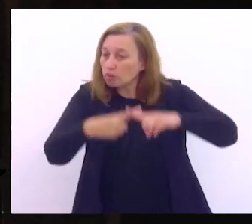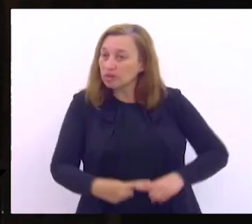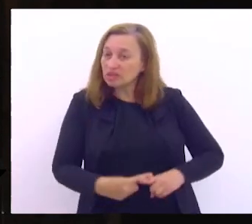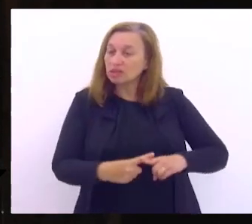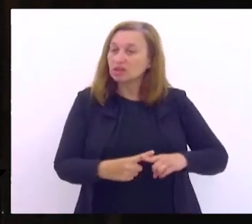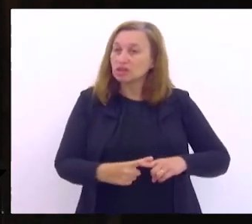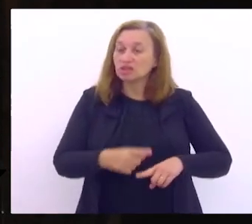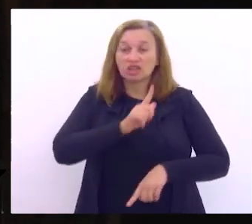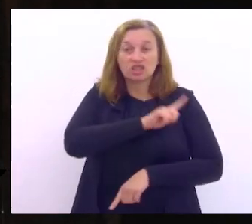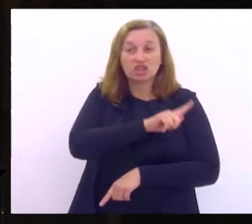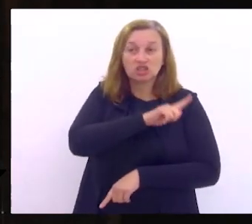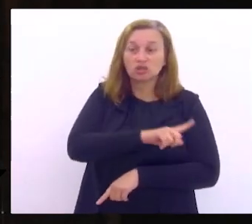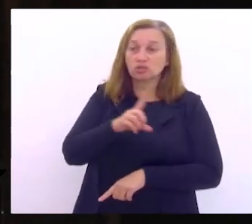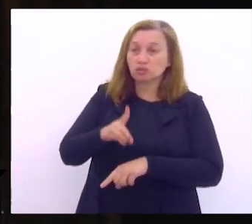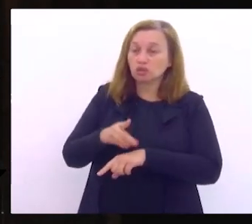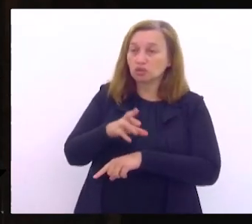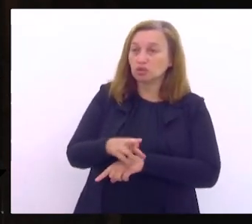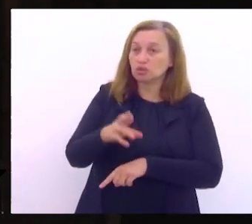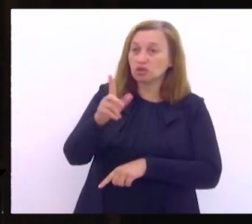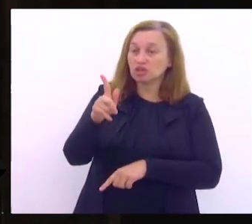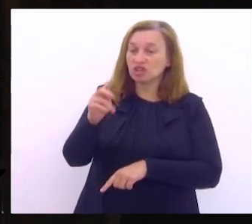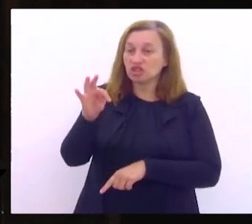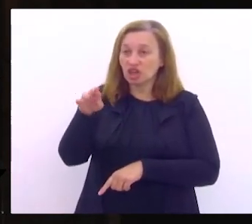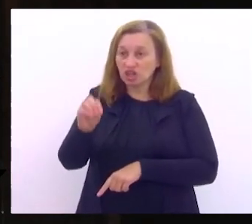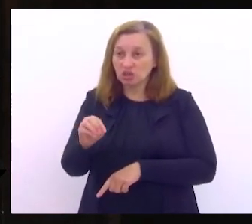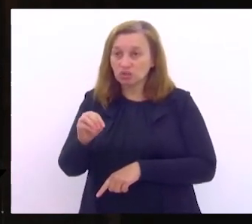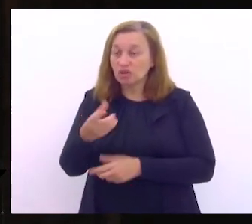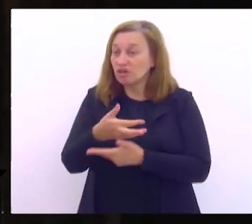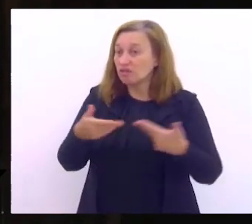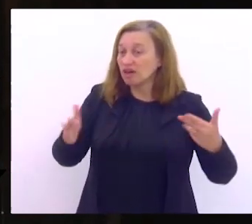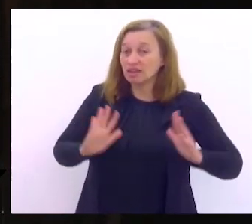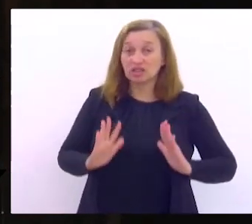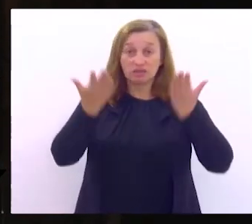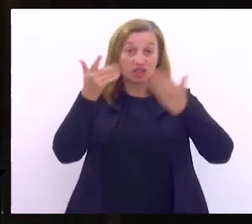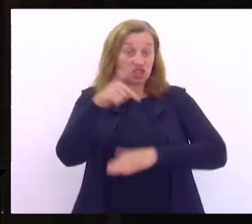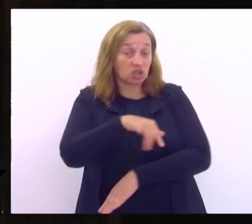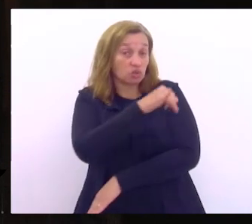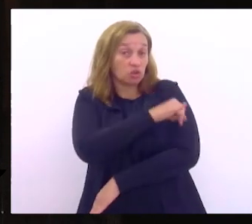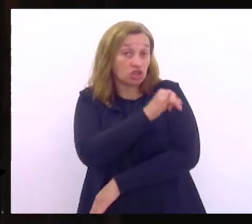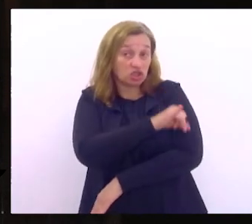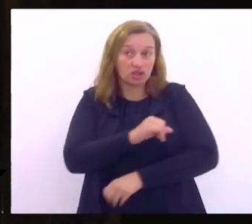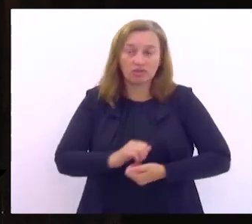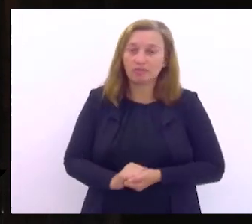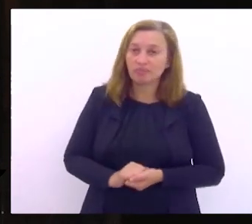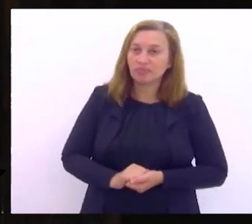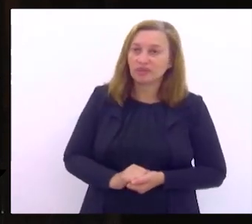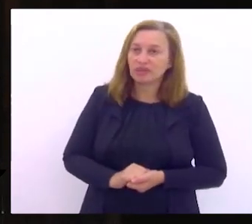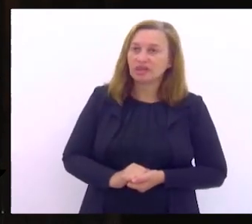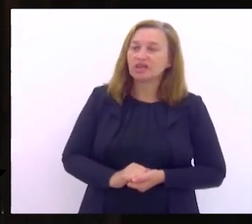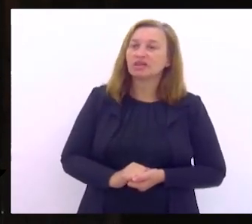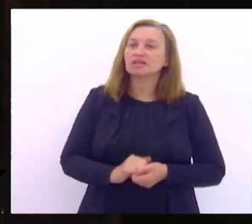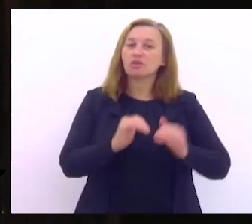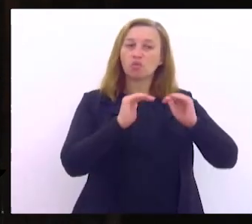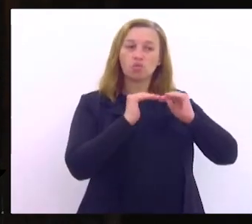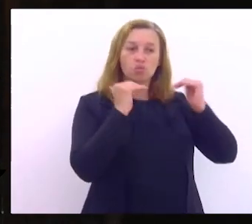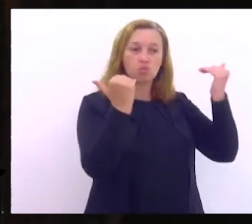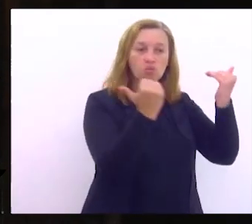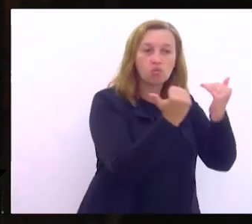Gesta, fizemos grandes eventos aqui no Rio de Janeiro. A grande reforma do Célio de